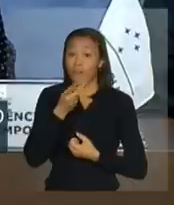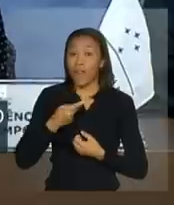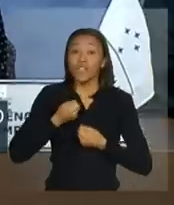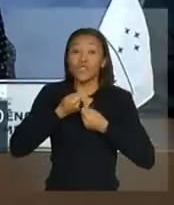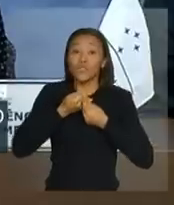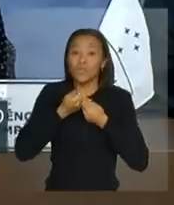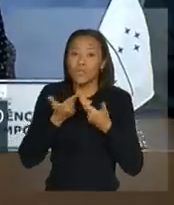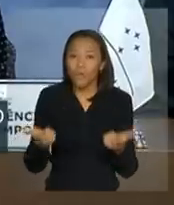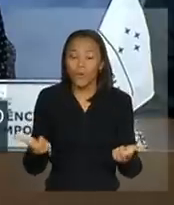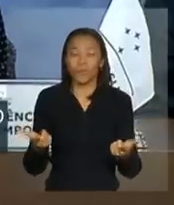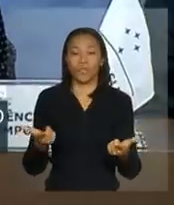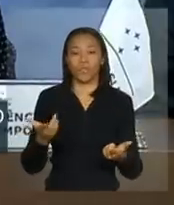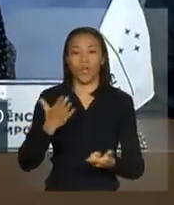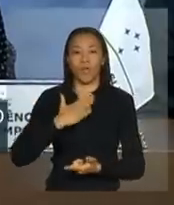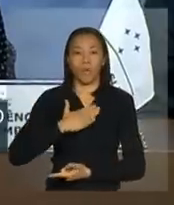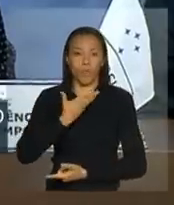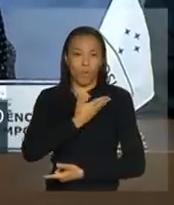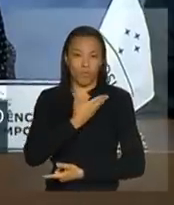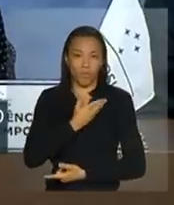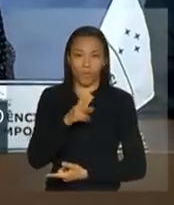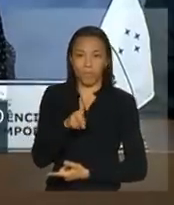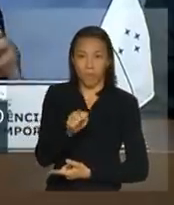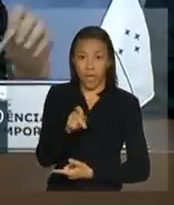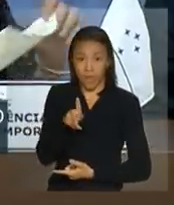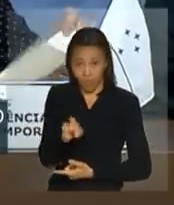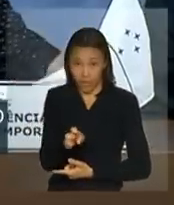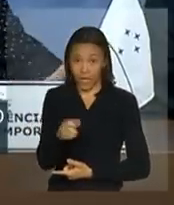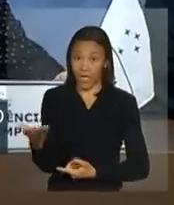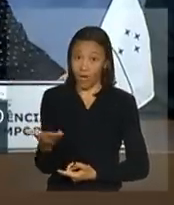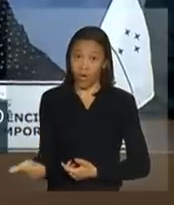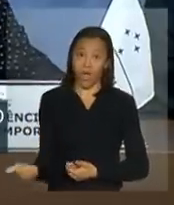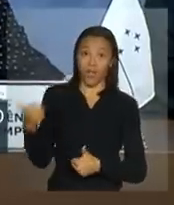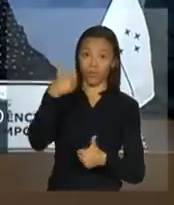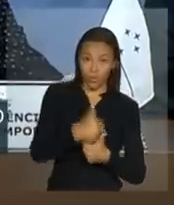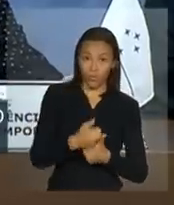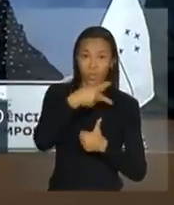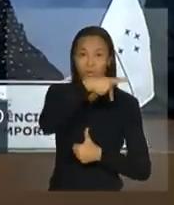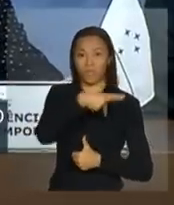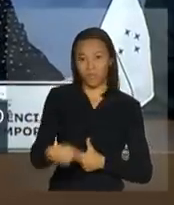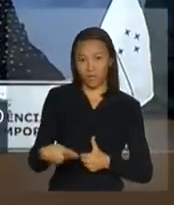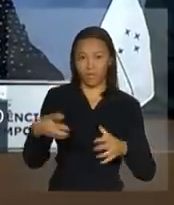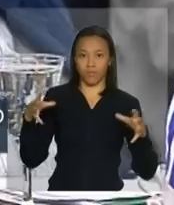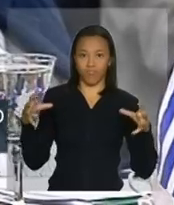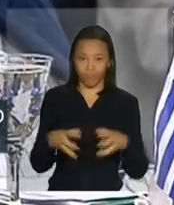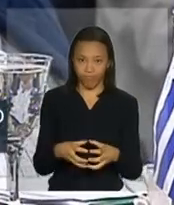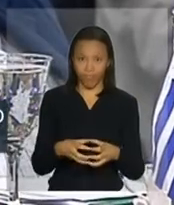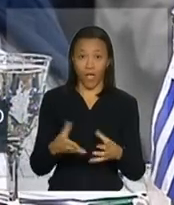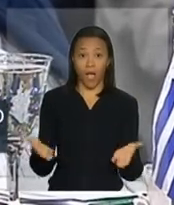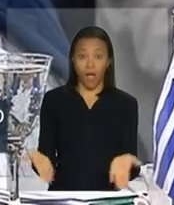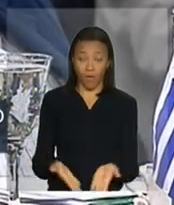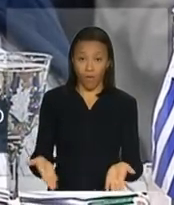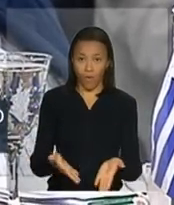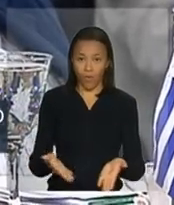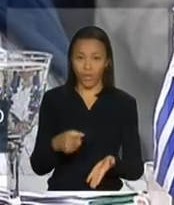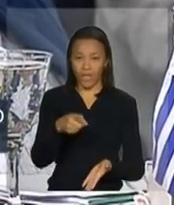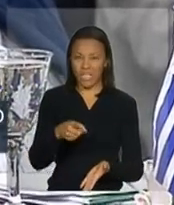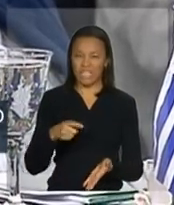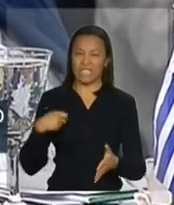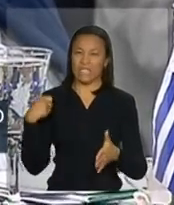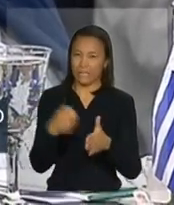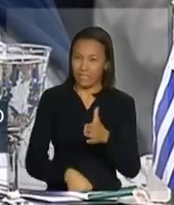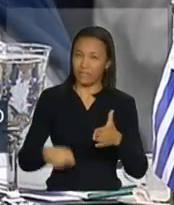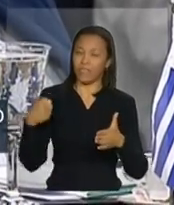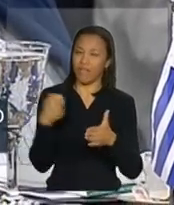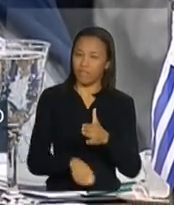meu querido amigo Pepe Mujica, que assume a presidência do bloco, neste momento cheio de